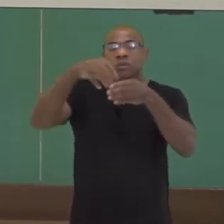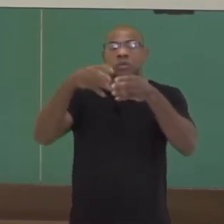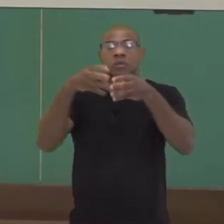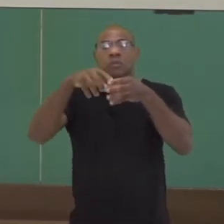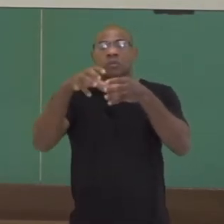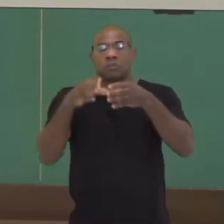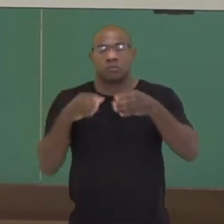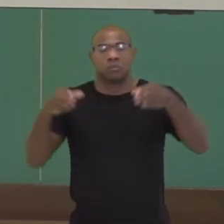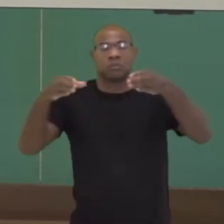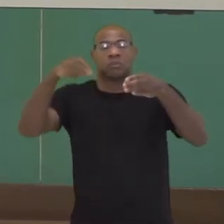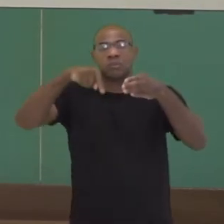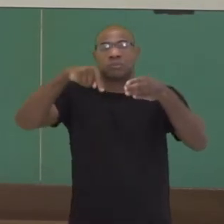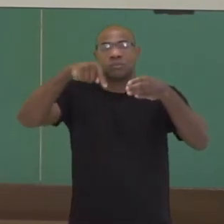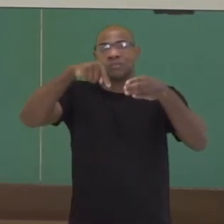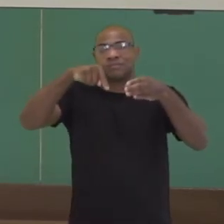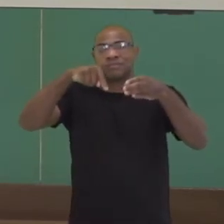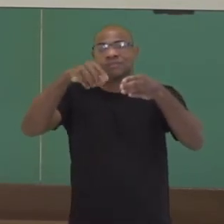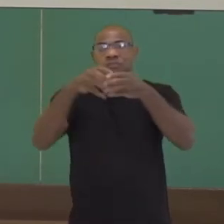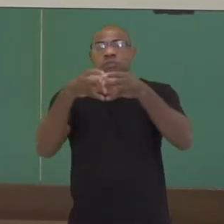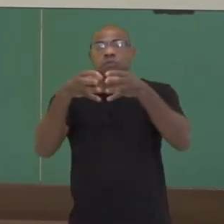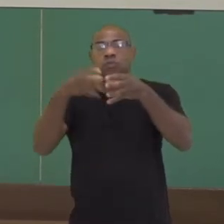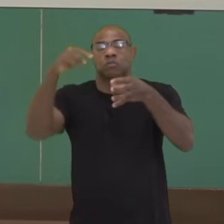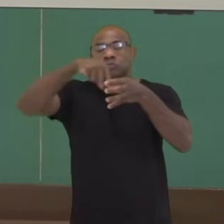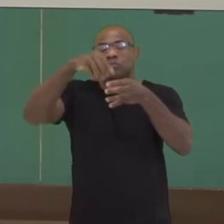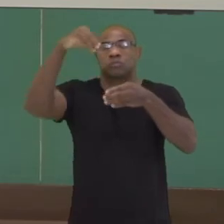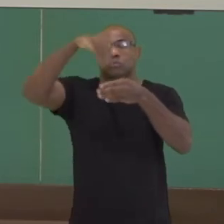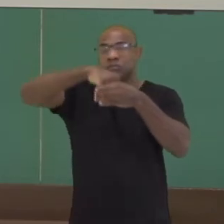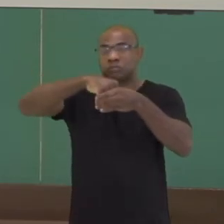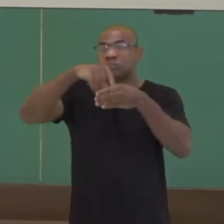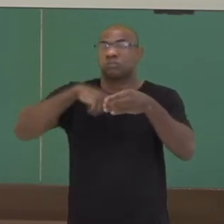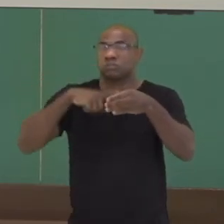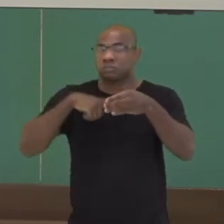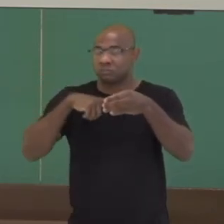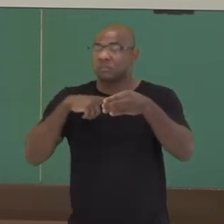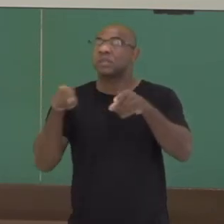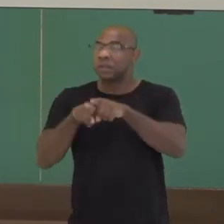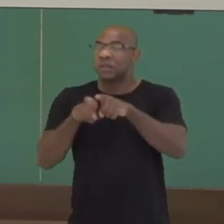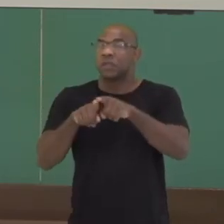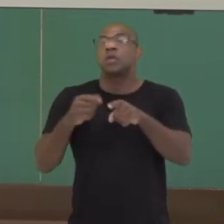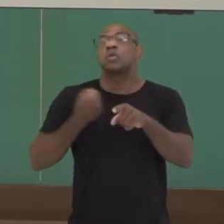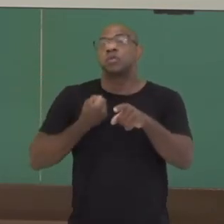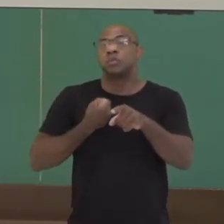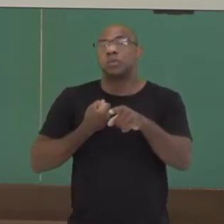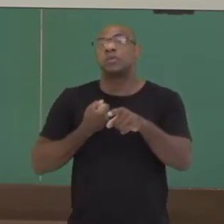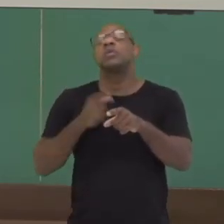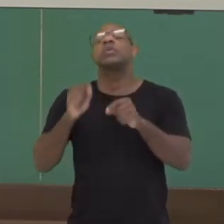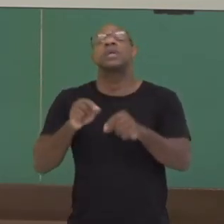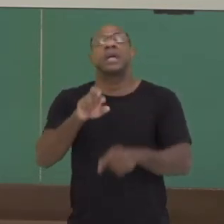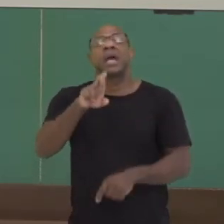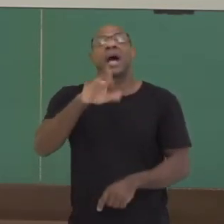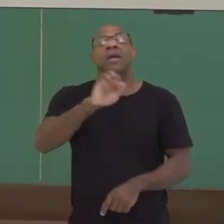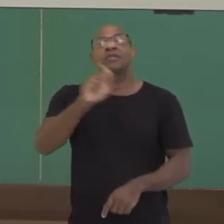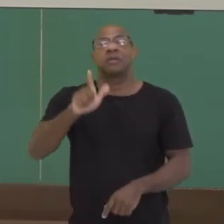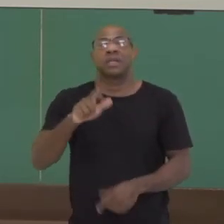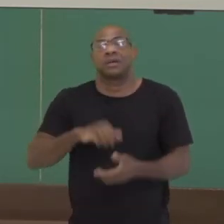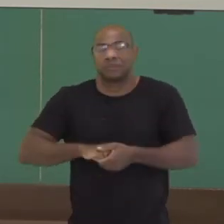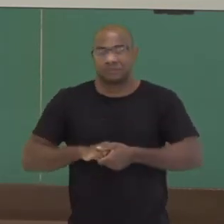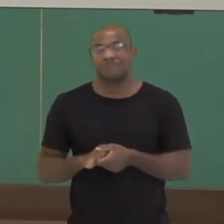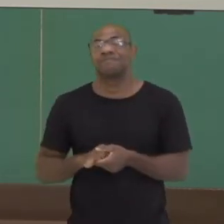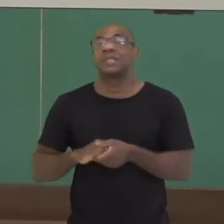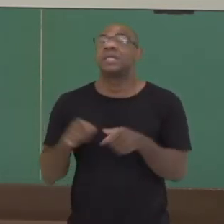inteiros, está contido no conjunto dos números racionais. E o conjunto dos